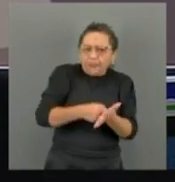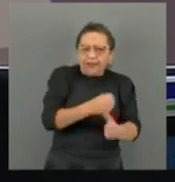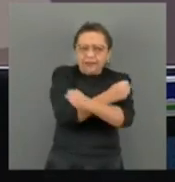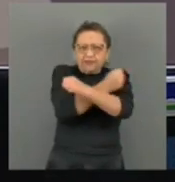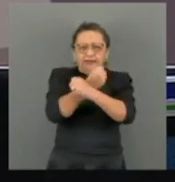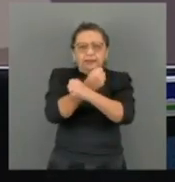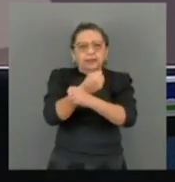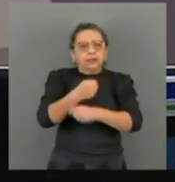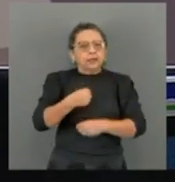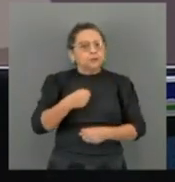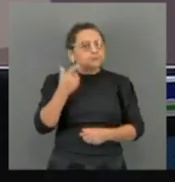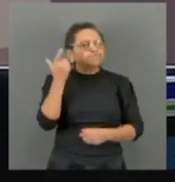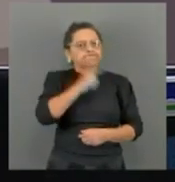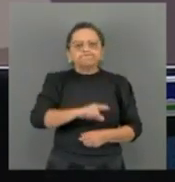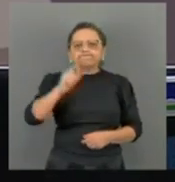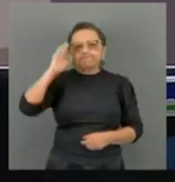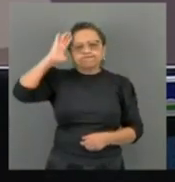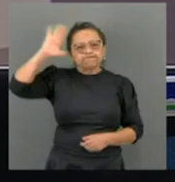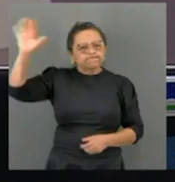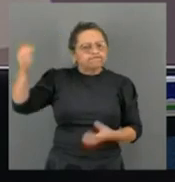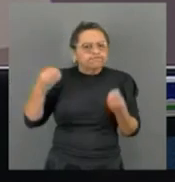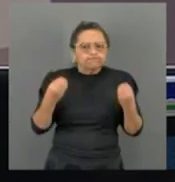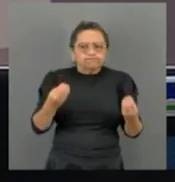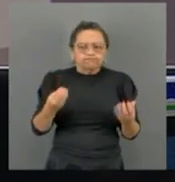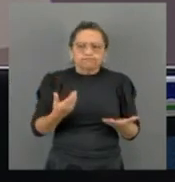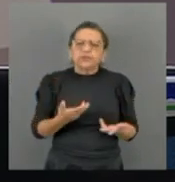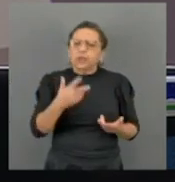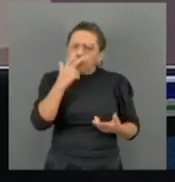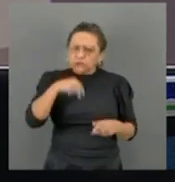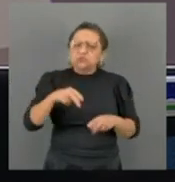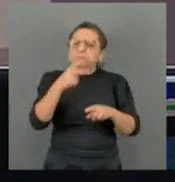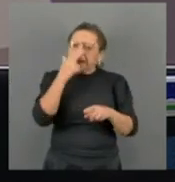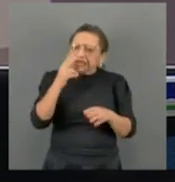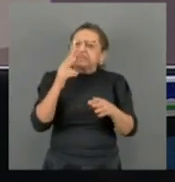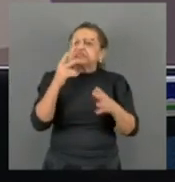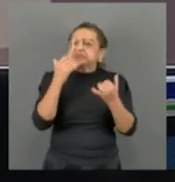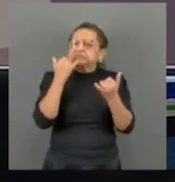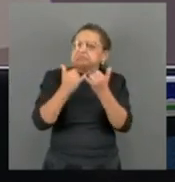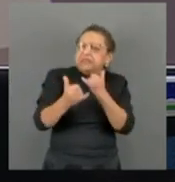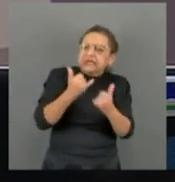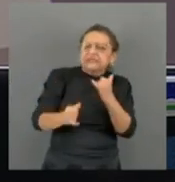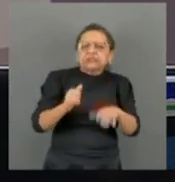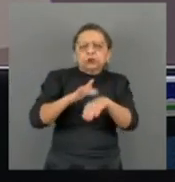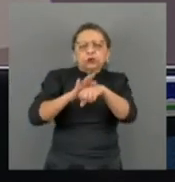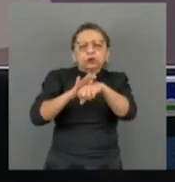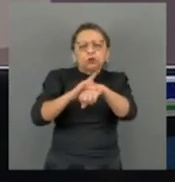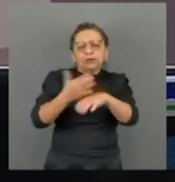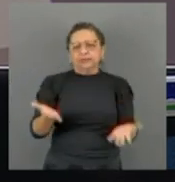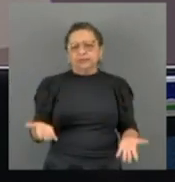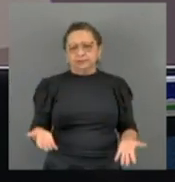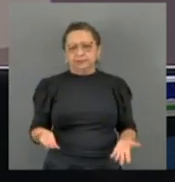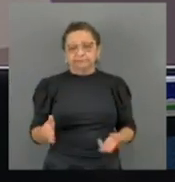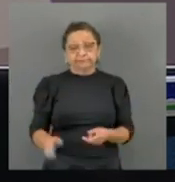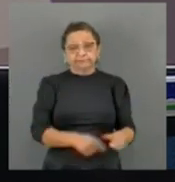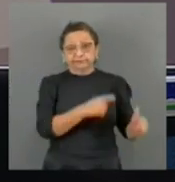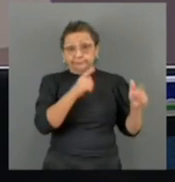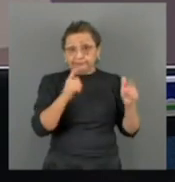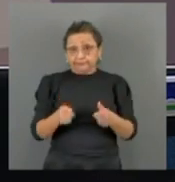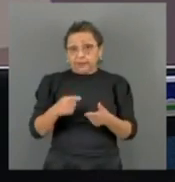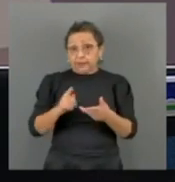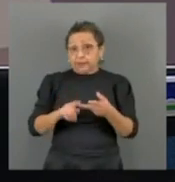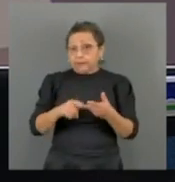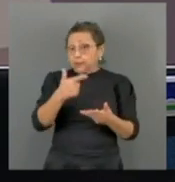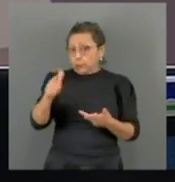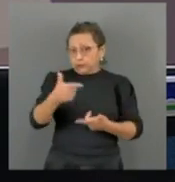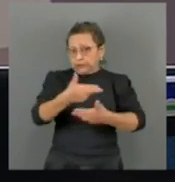de onde vem. Eu acho um tipo de doença realmente. E outra coisa que queria dizer